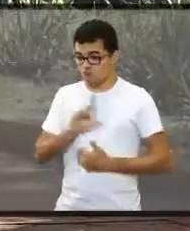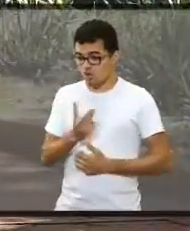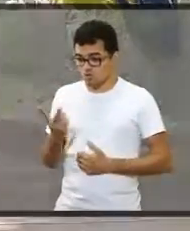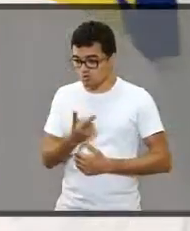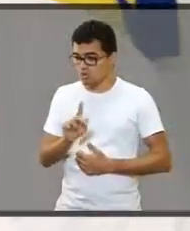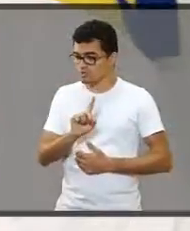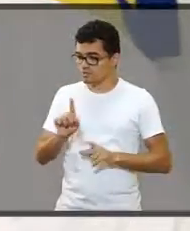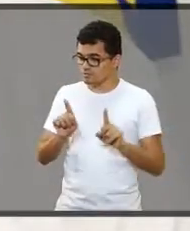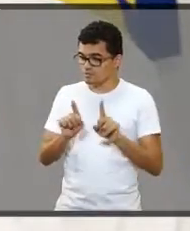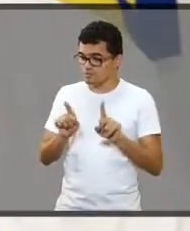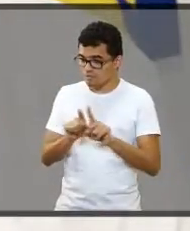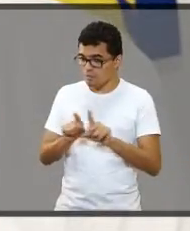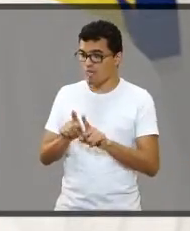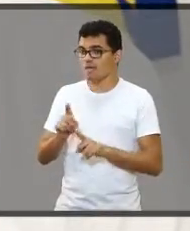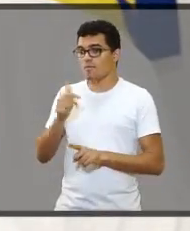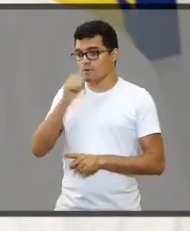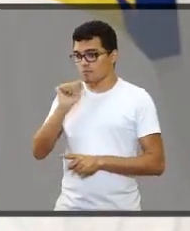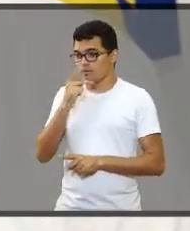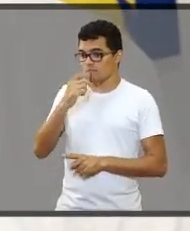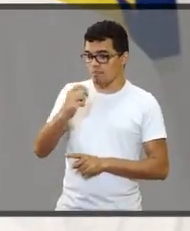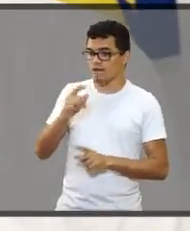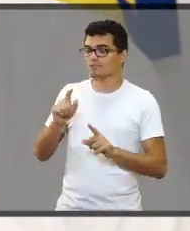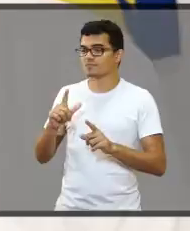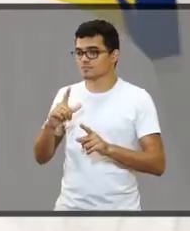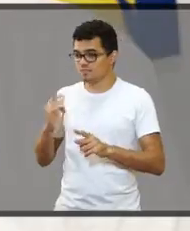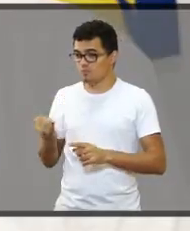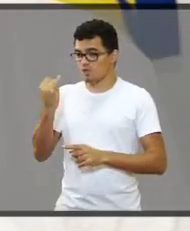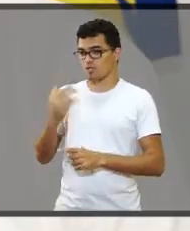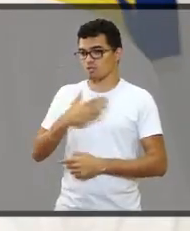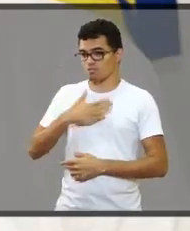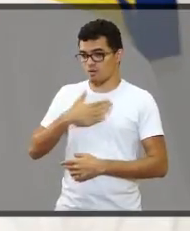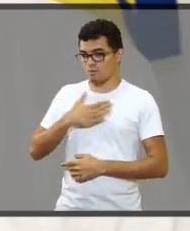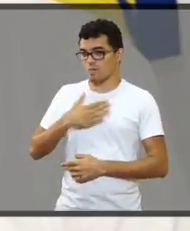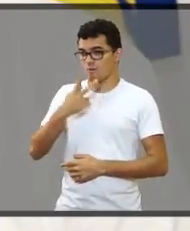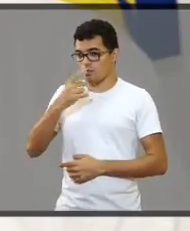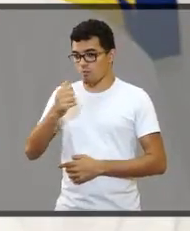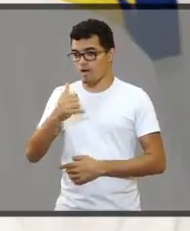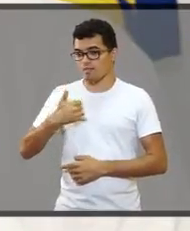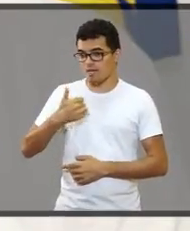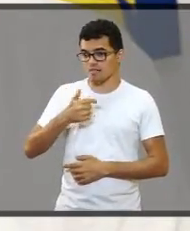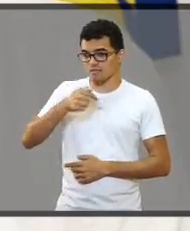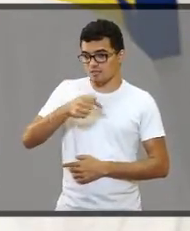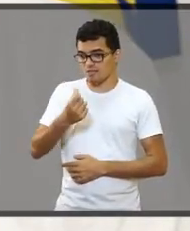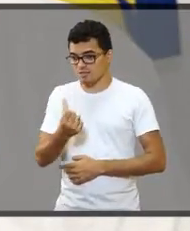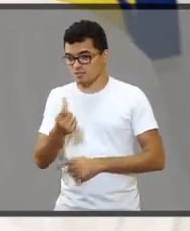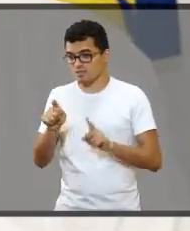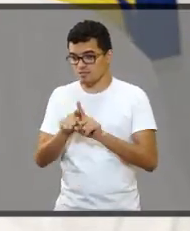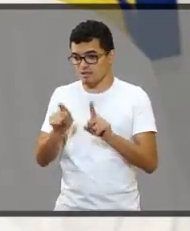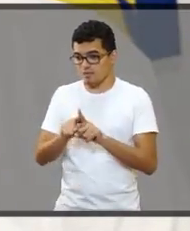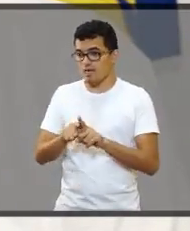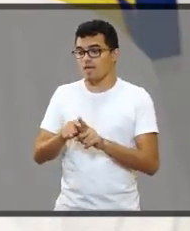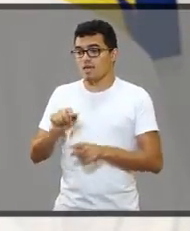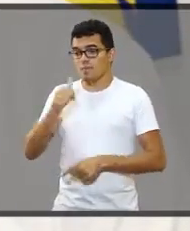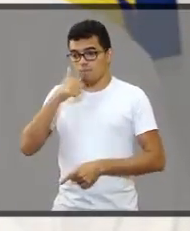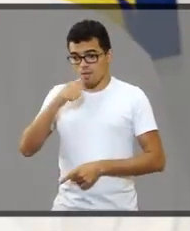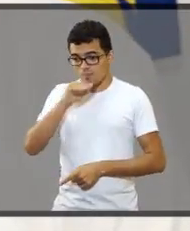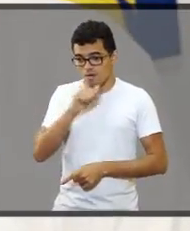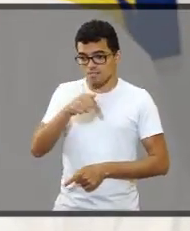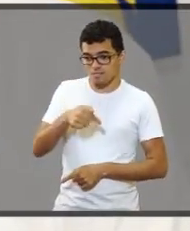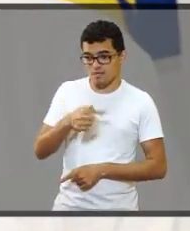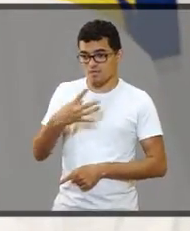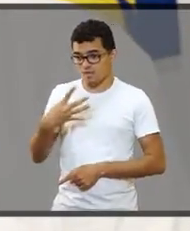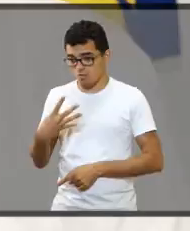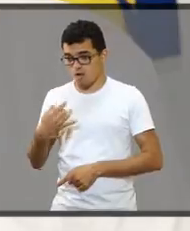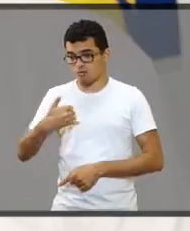mas os meus pais também para mim significam muito. Tem meu pai com 76 anos de idade, eu tenho minha mãe com 74, e para